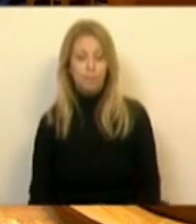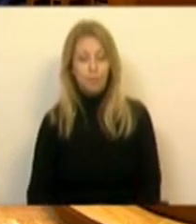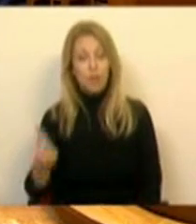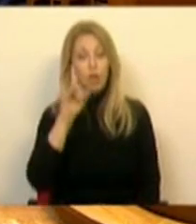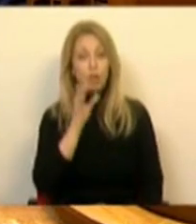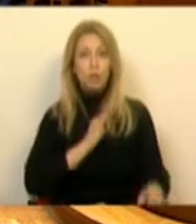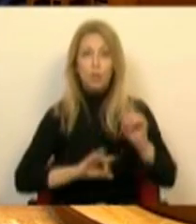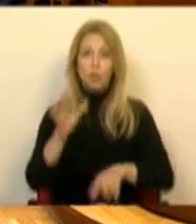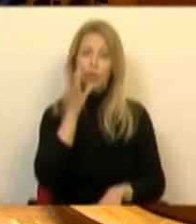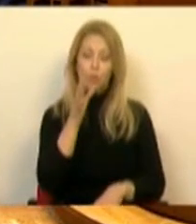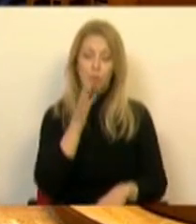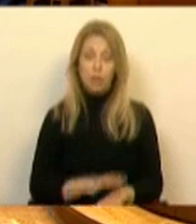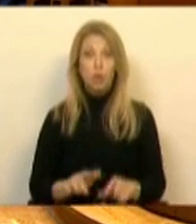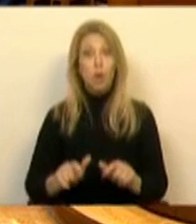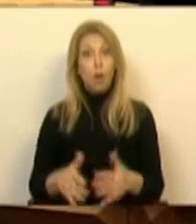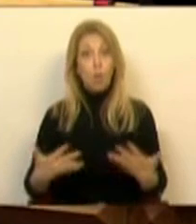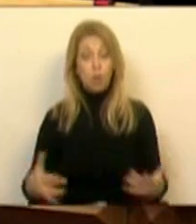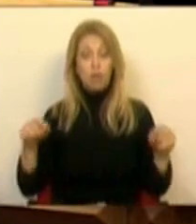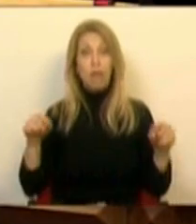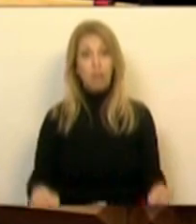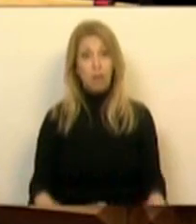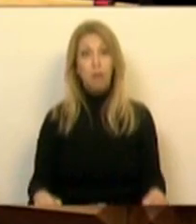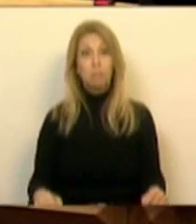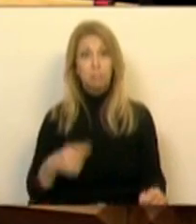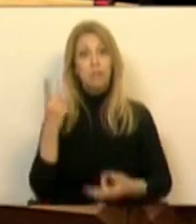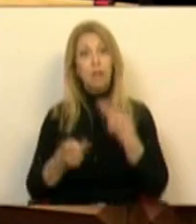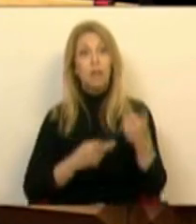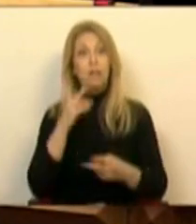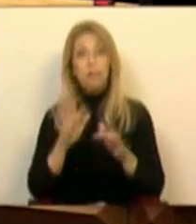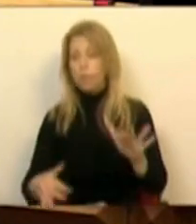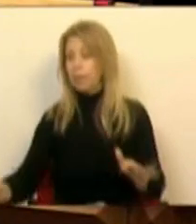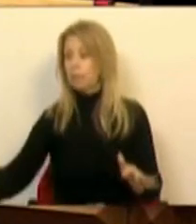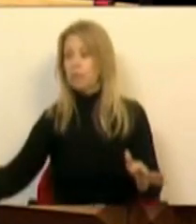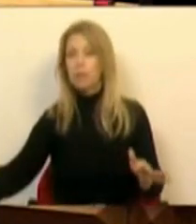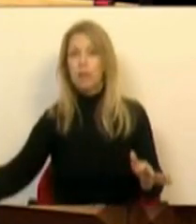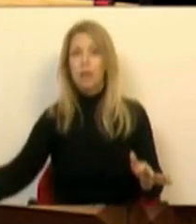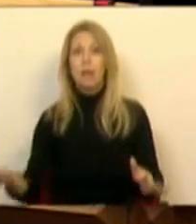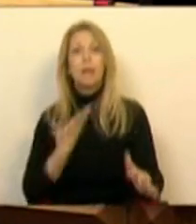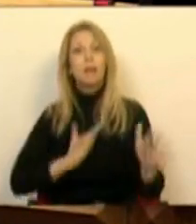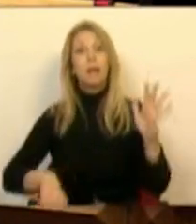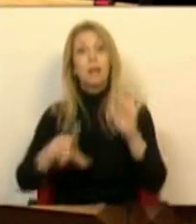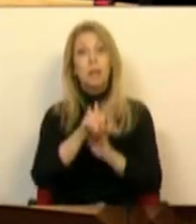Senhoras e senhores deputados, estamos hoje aqui para realizar esta apreciação parlamentar do Decreto-Lei